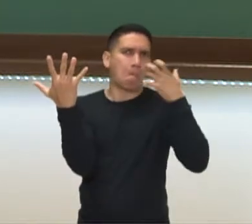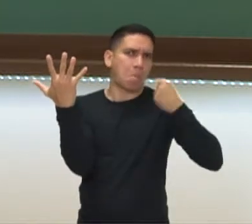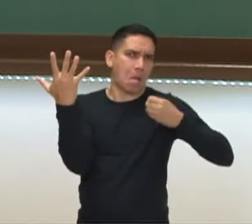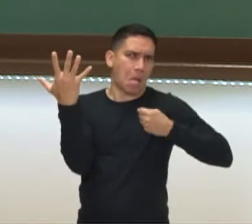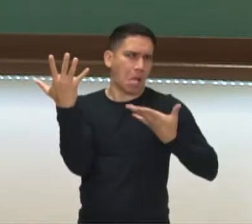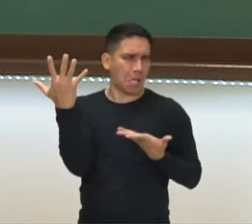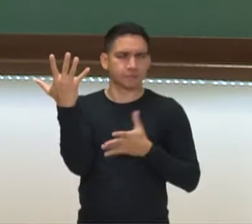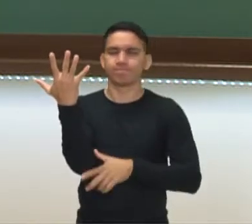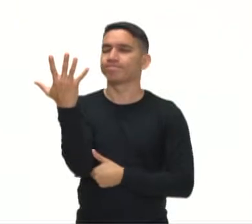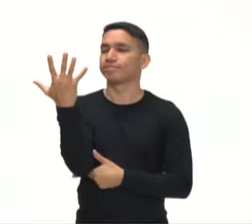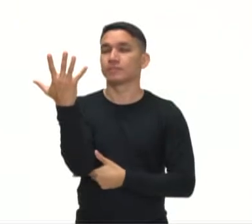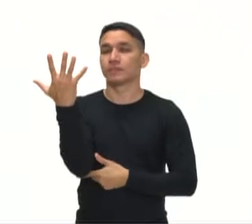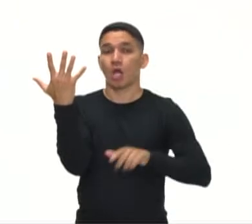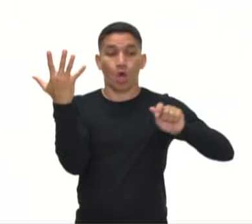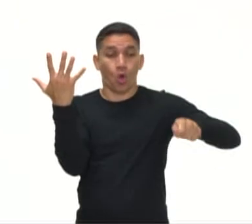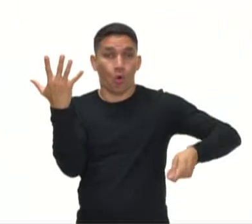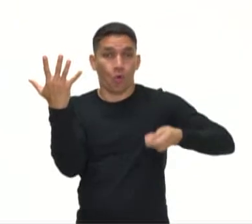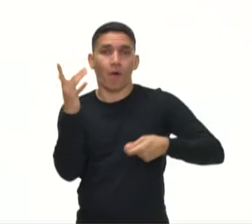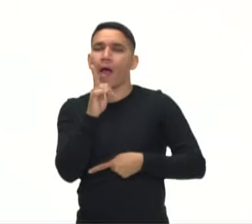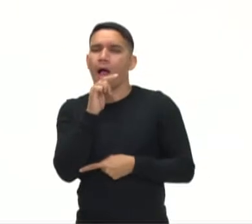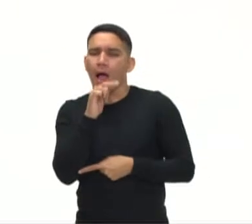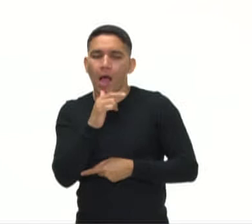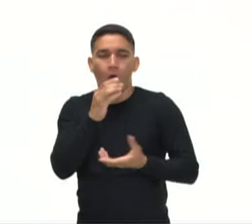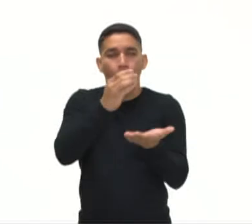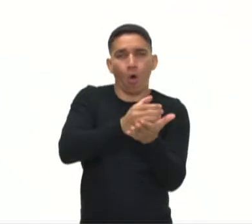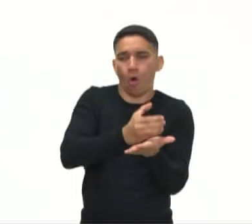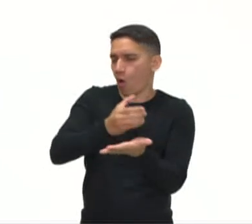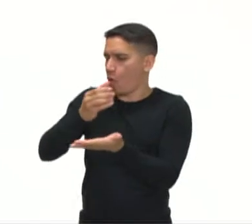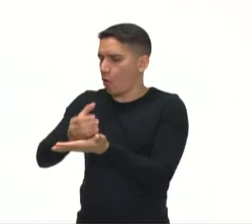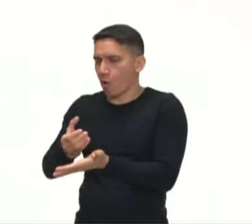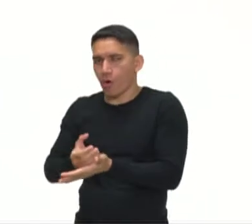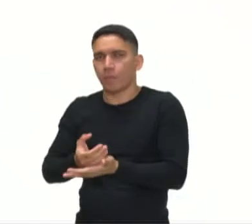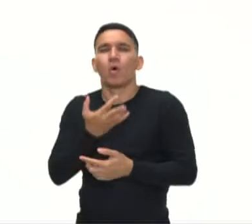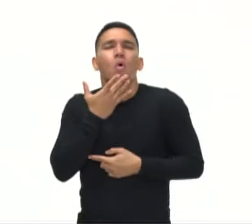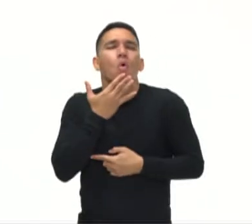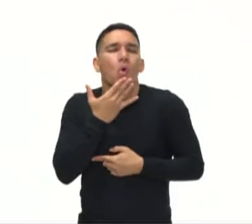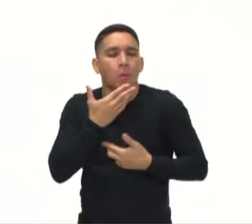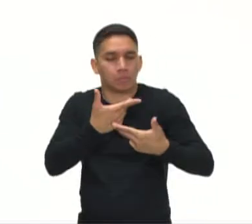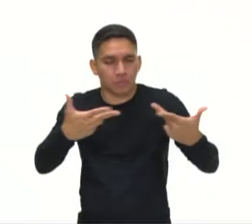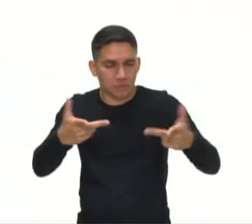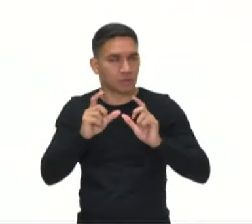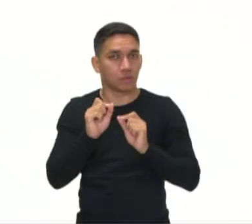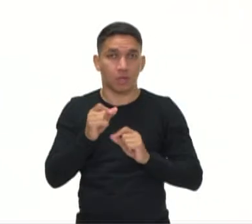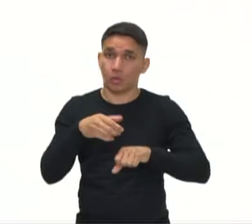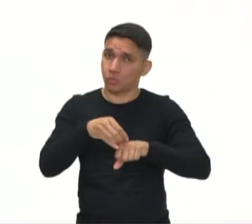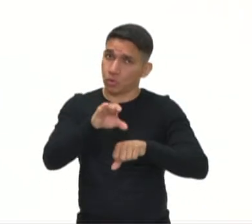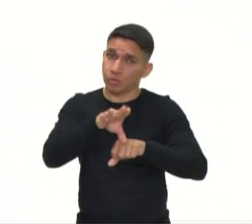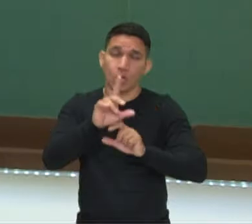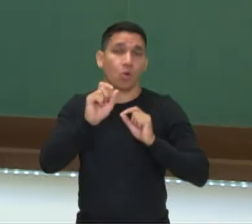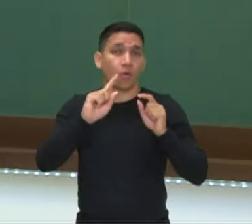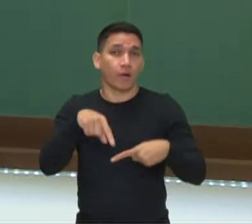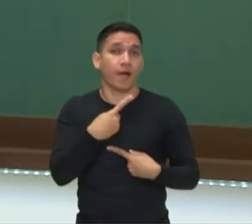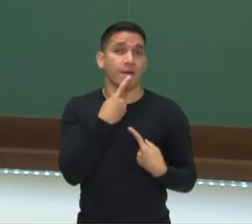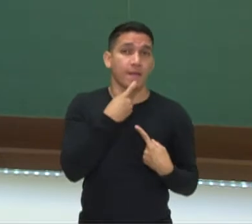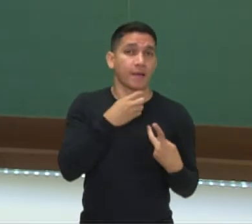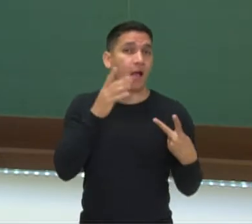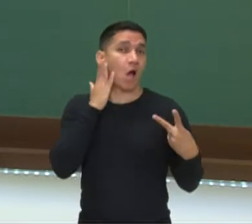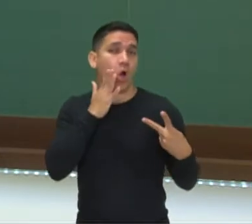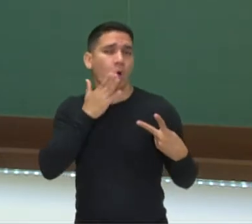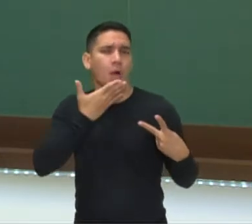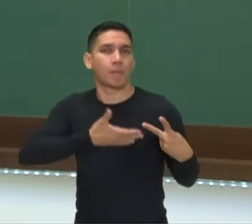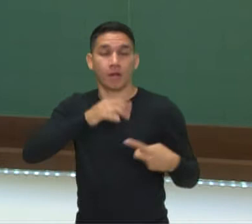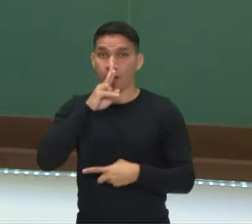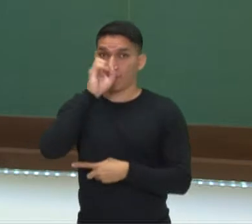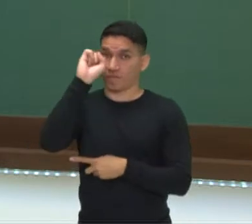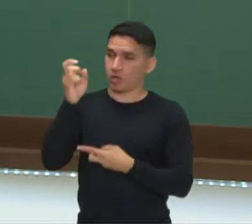branca, colher, água, copo, corantes, tá? Aconselho a cor vermelha e azul, que vai ficar mais